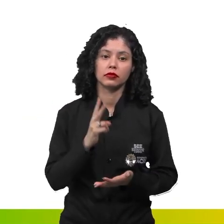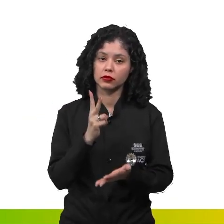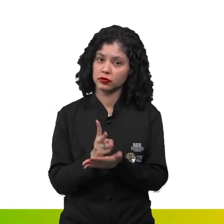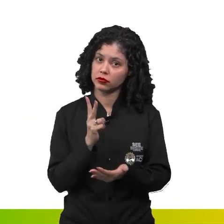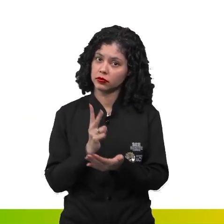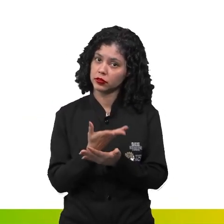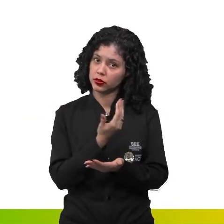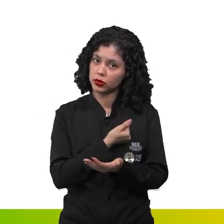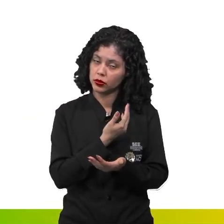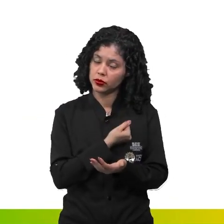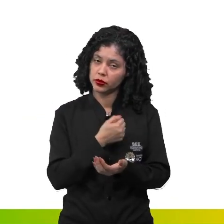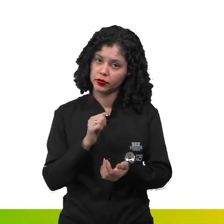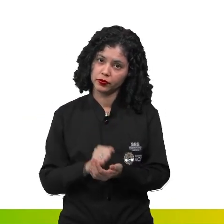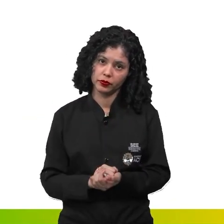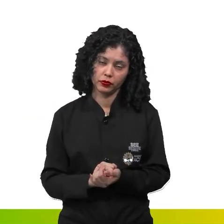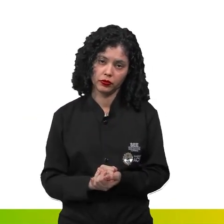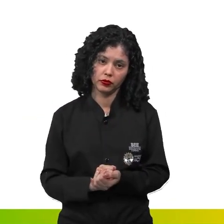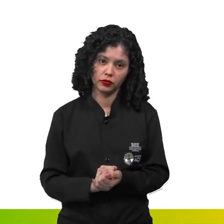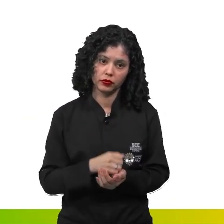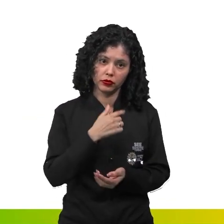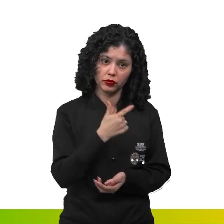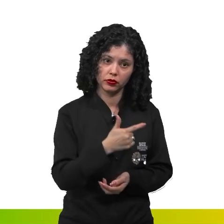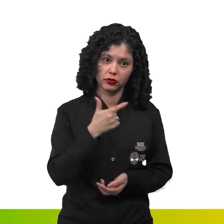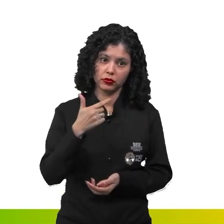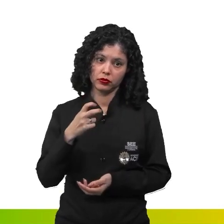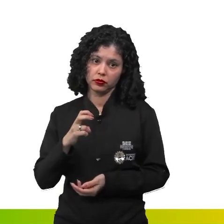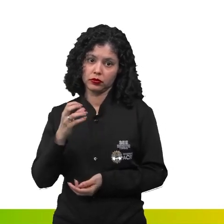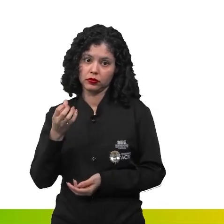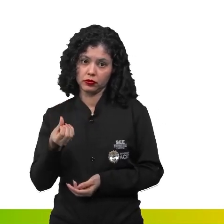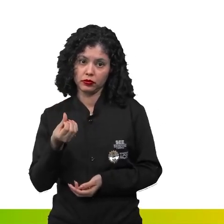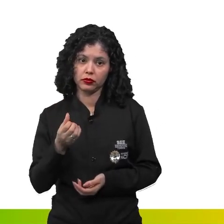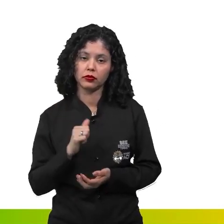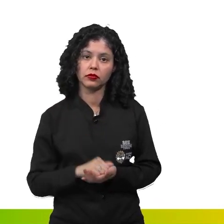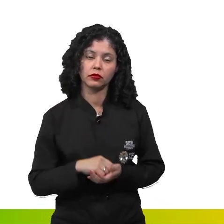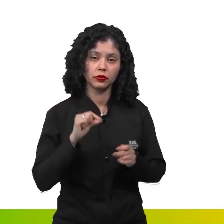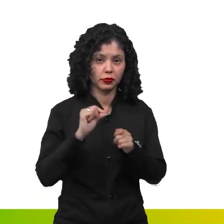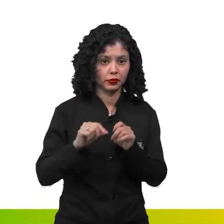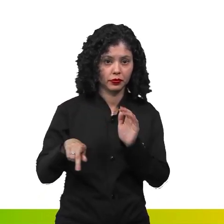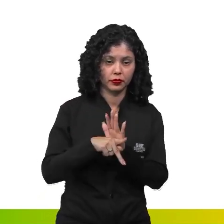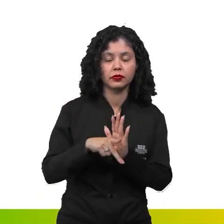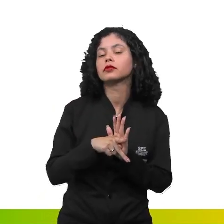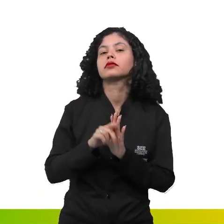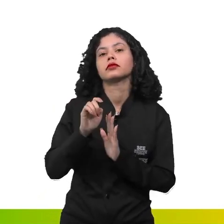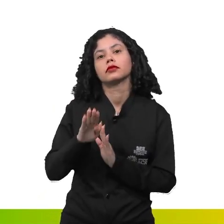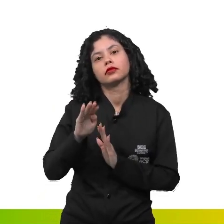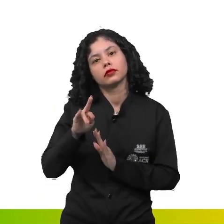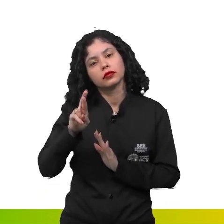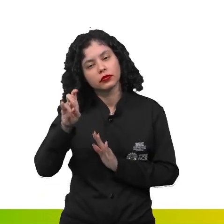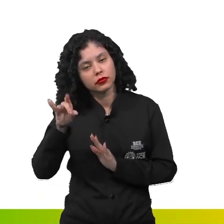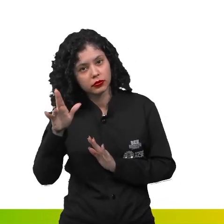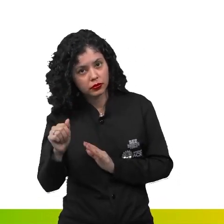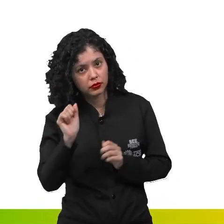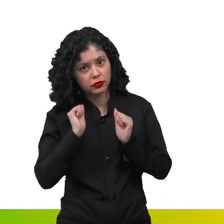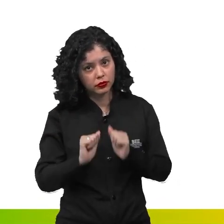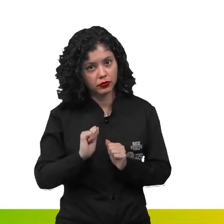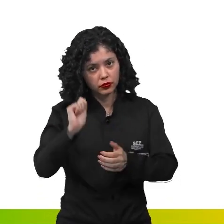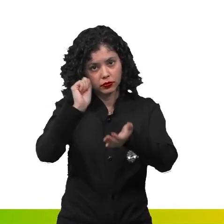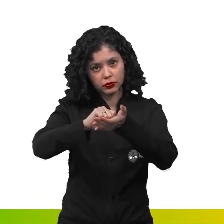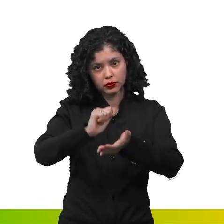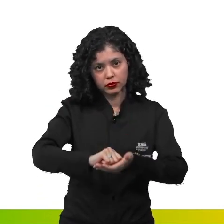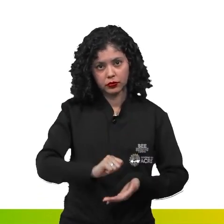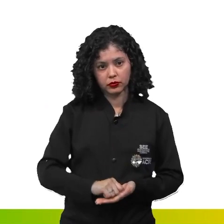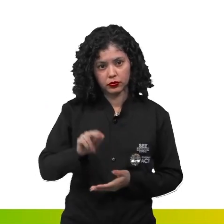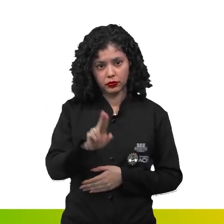Esse número aqui é o número 256 na forma binária. E eu posso escrever